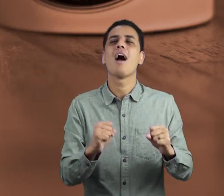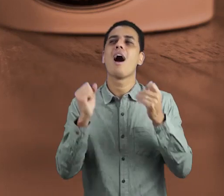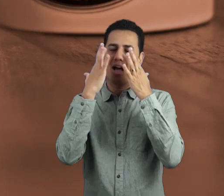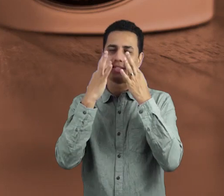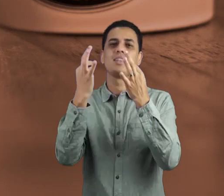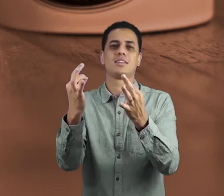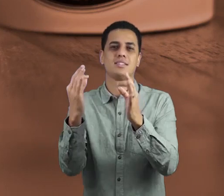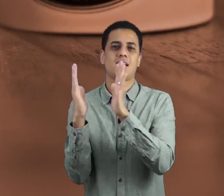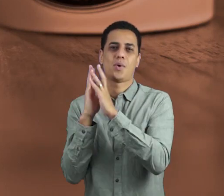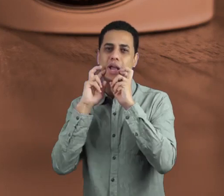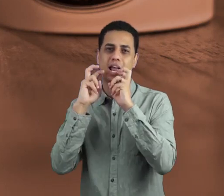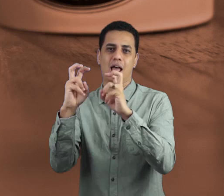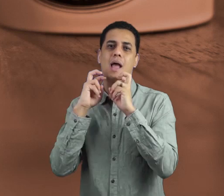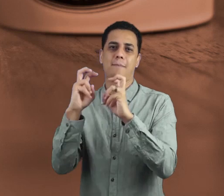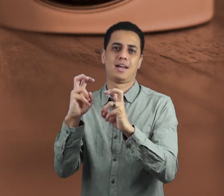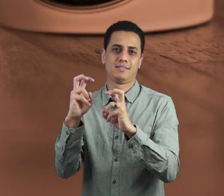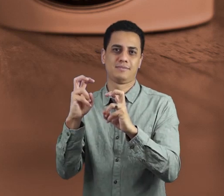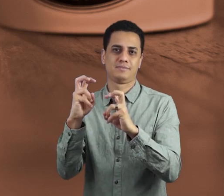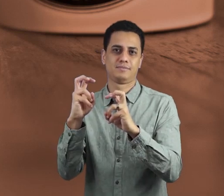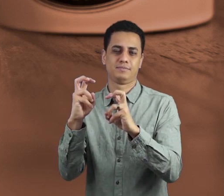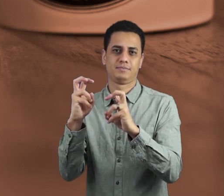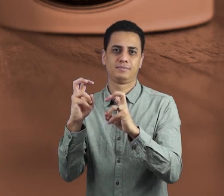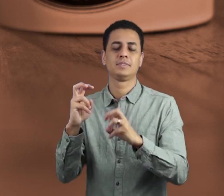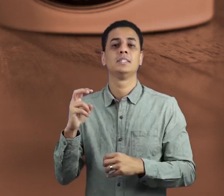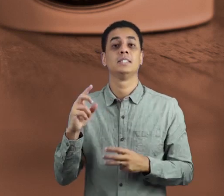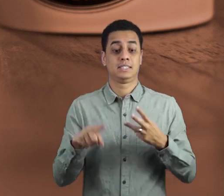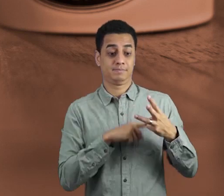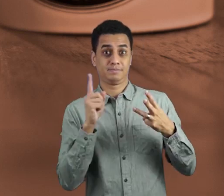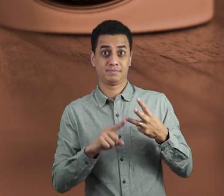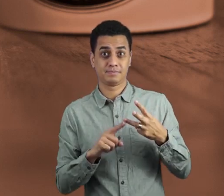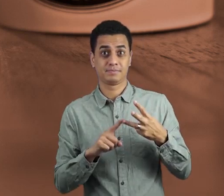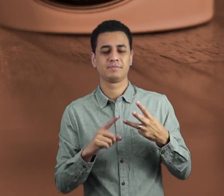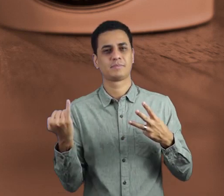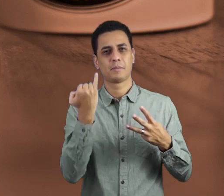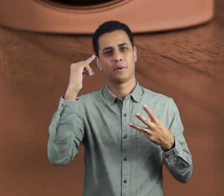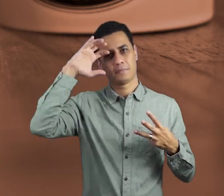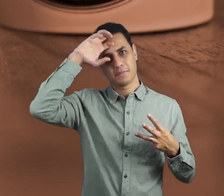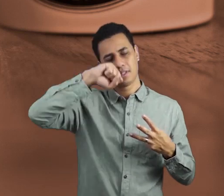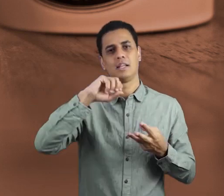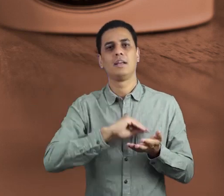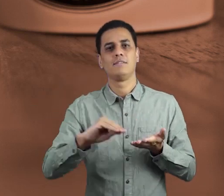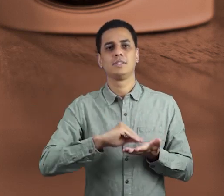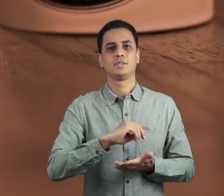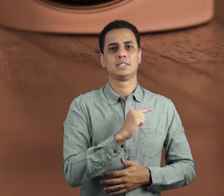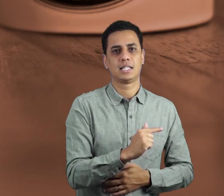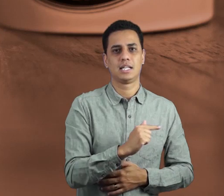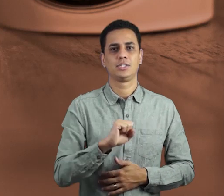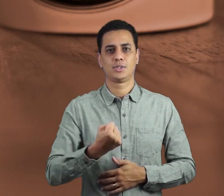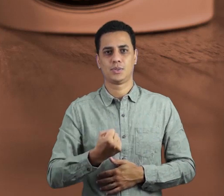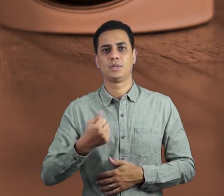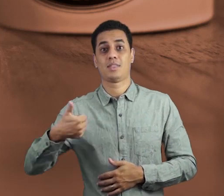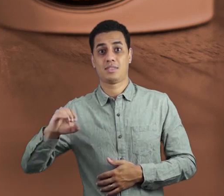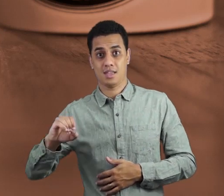Aí depois, lá no versículo 8, ele diz: sejam também pacientes e fortaleçam o seu coração. Lá no versículo 10, ele vai dizer: